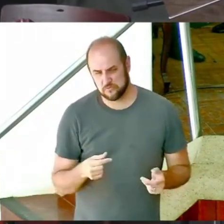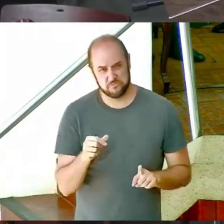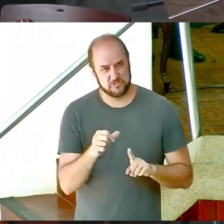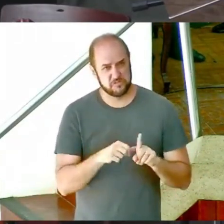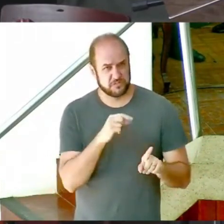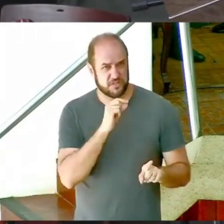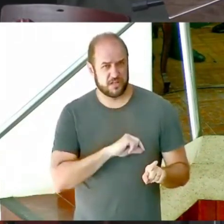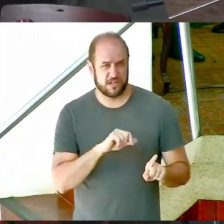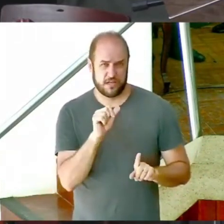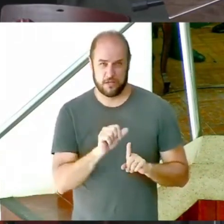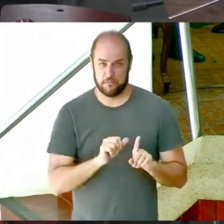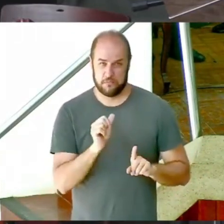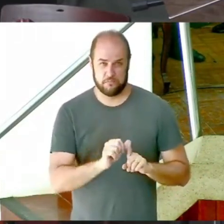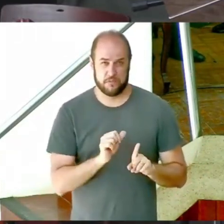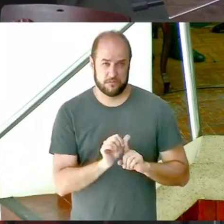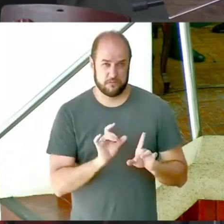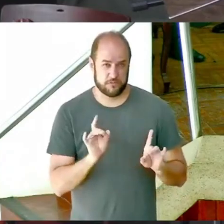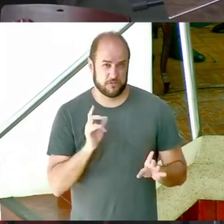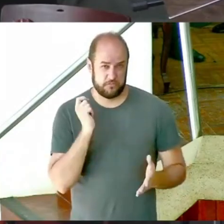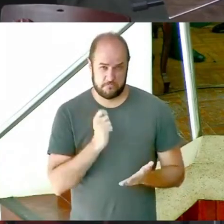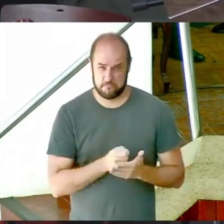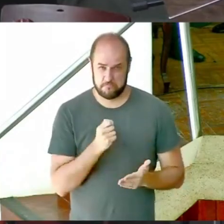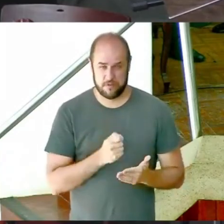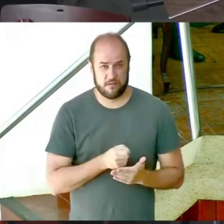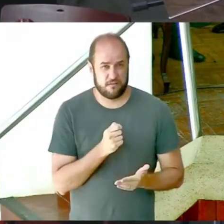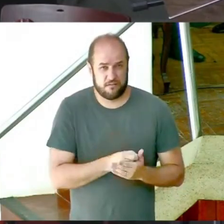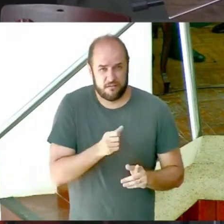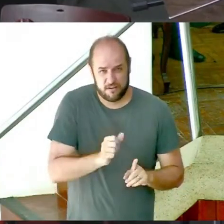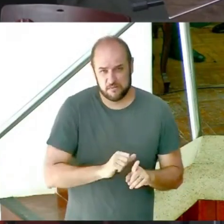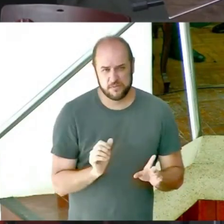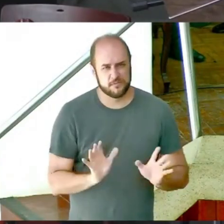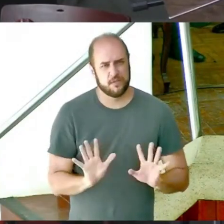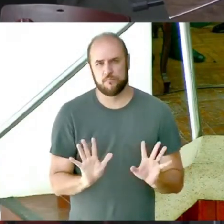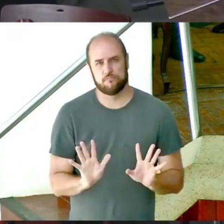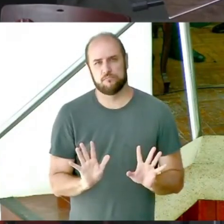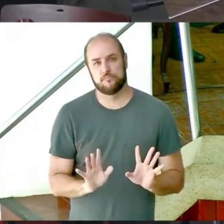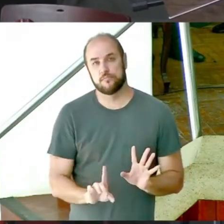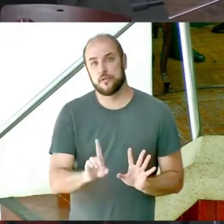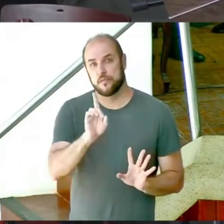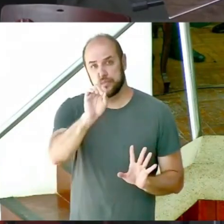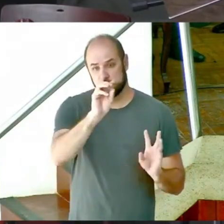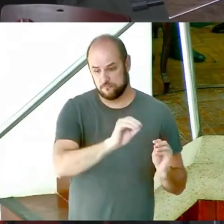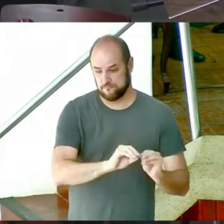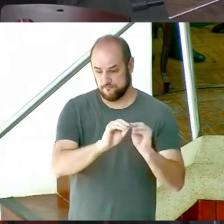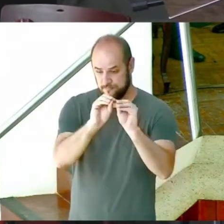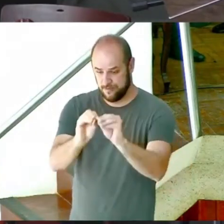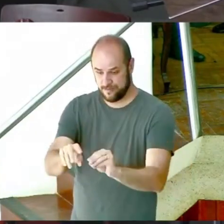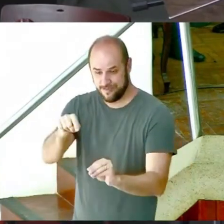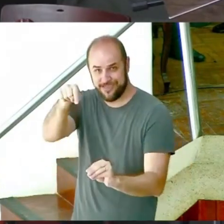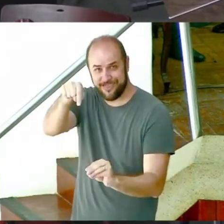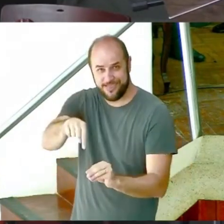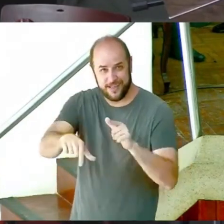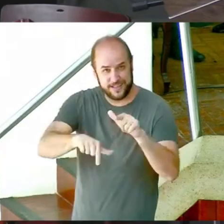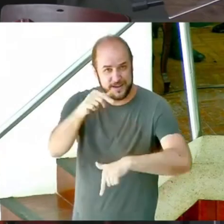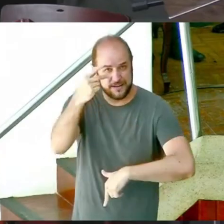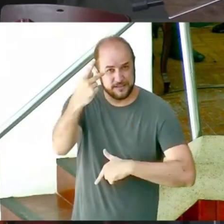no final do mês e ganhar o pão de cada dia. Deus te colocou lá para ser um